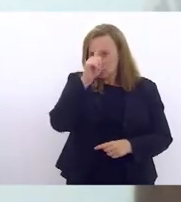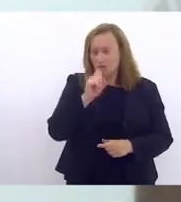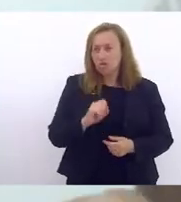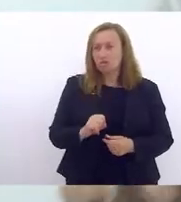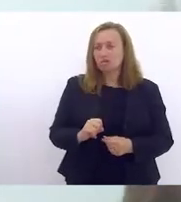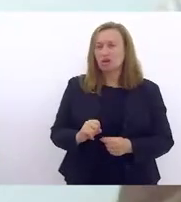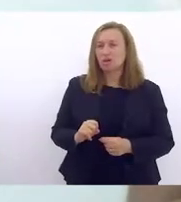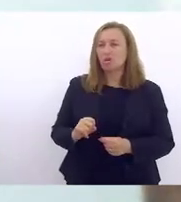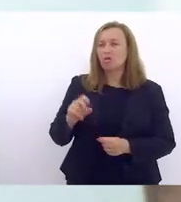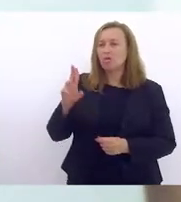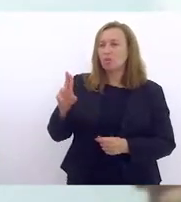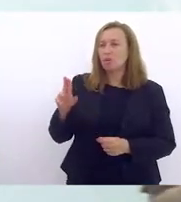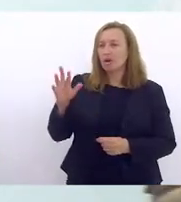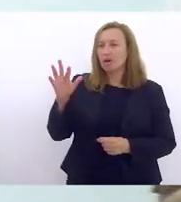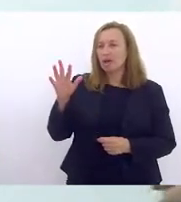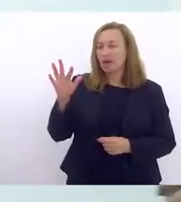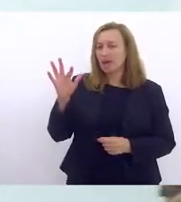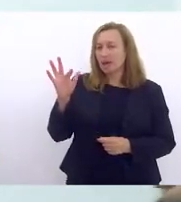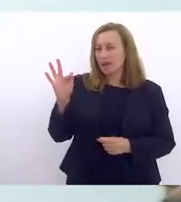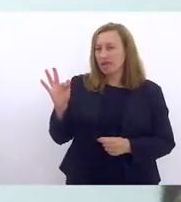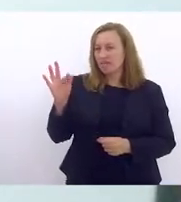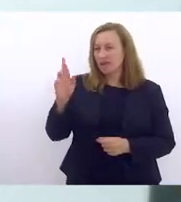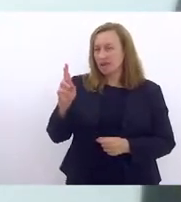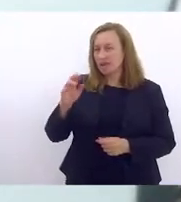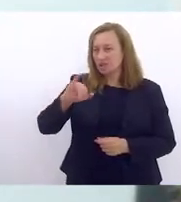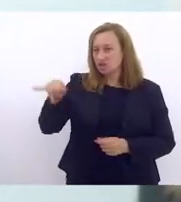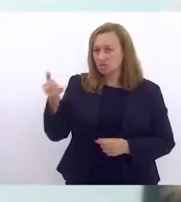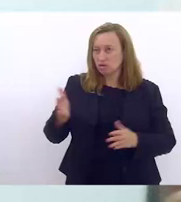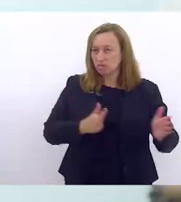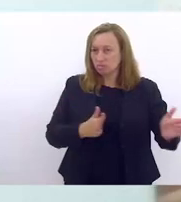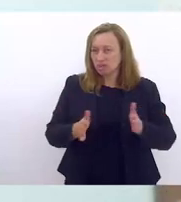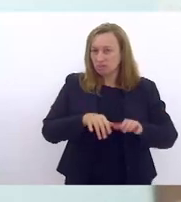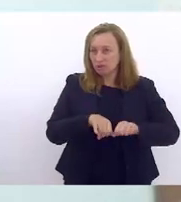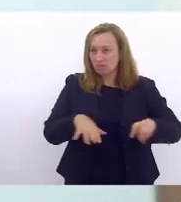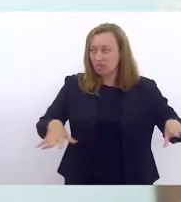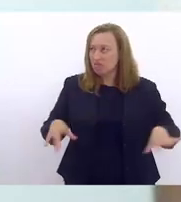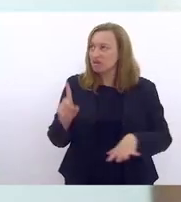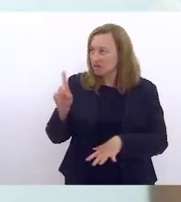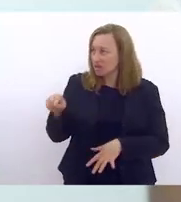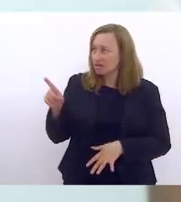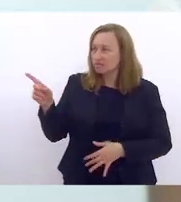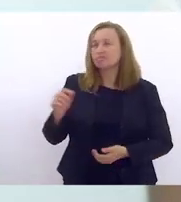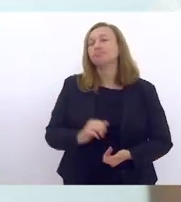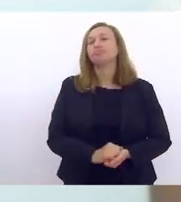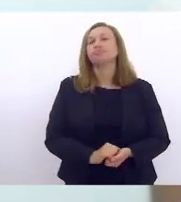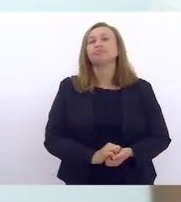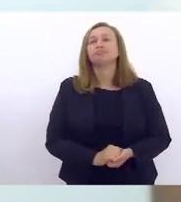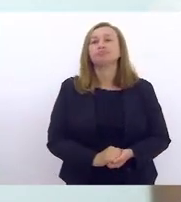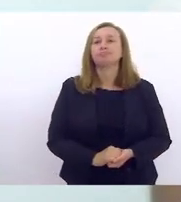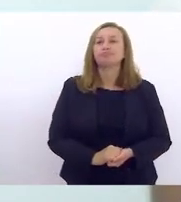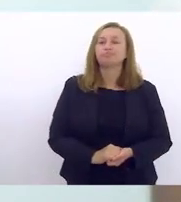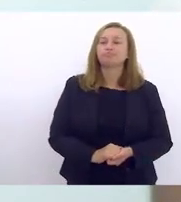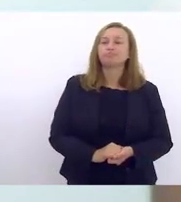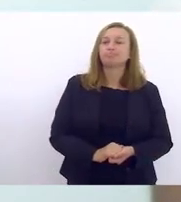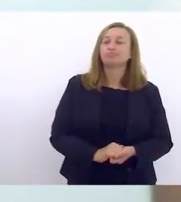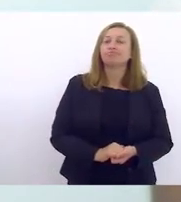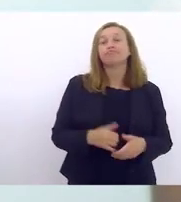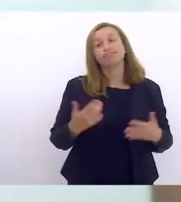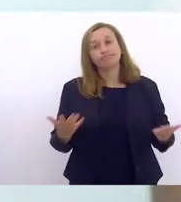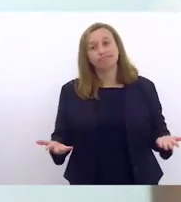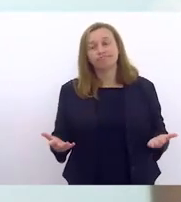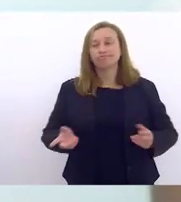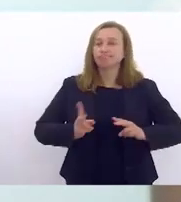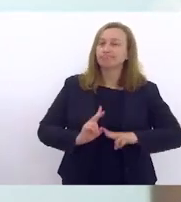lá Laranjeiras. Até durante a Covid, né? Foi durante a Covid. Bem, então vamos